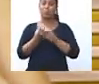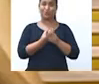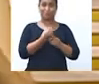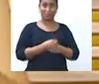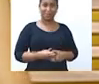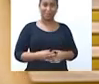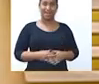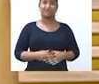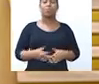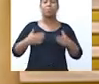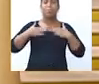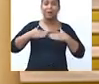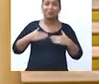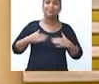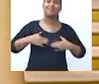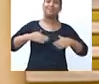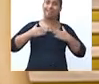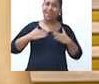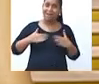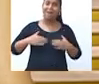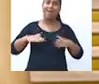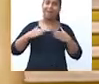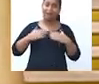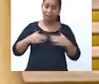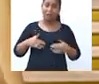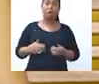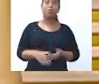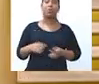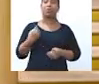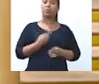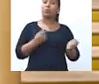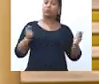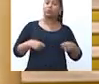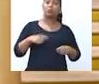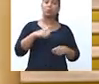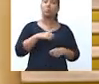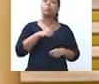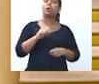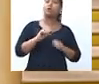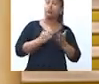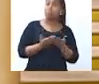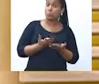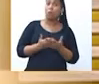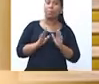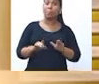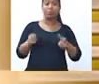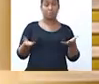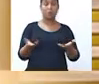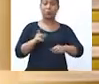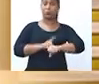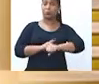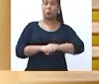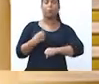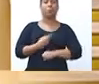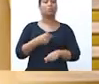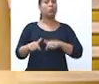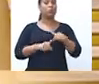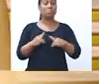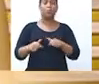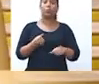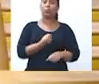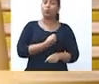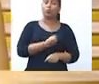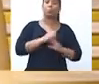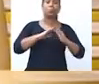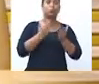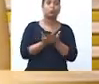com mais tranquilidade. Né? Que a gente possa ter isso com mais escolas. Mas nesse momento a gente tem trabalhado com um número de